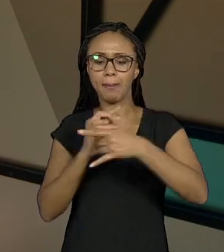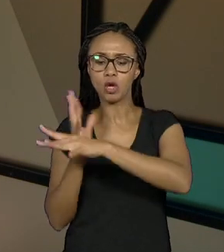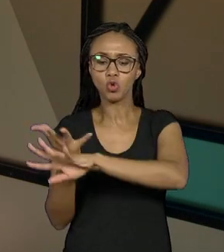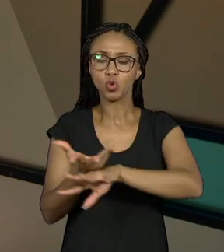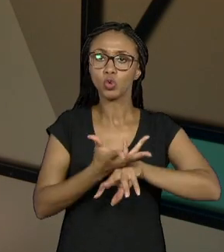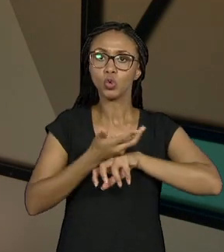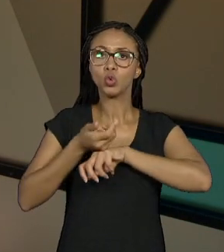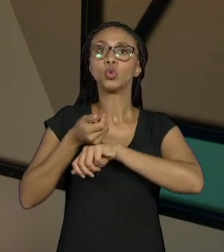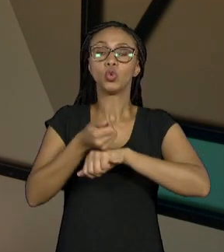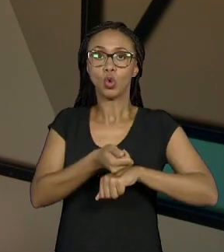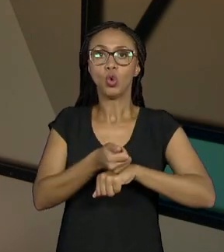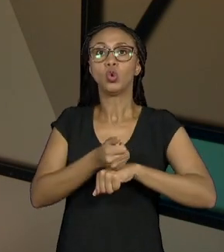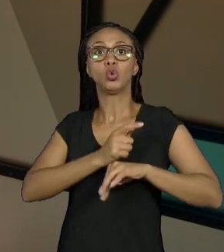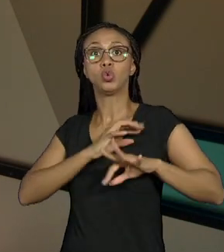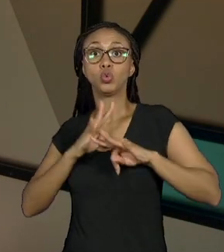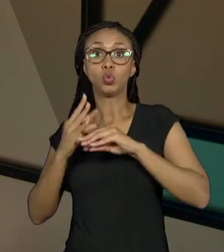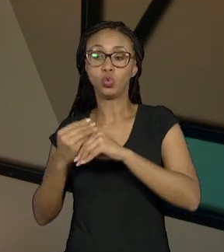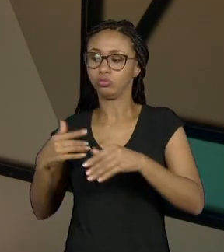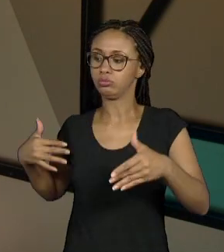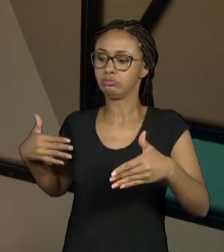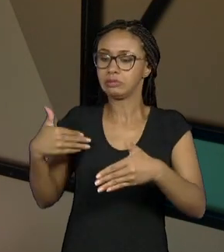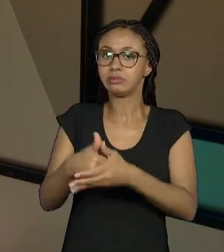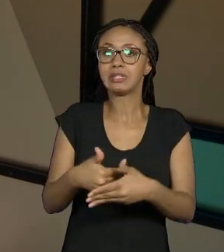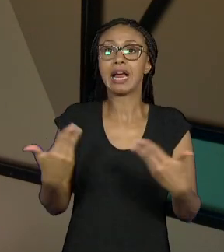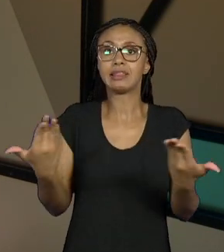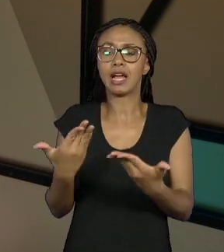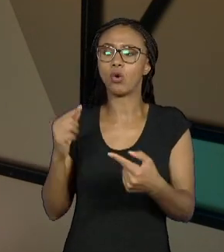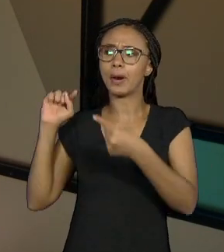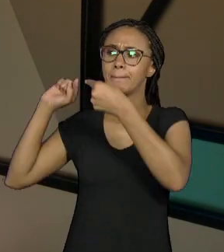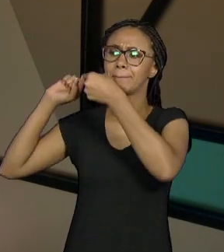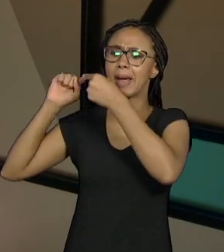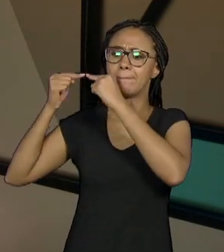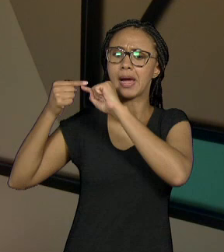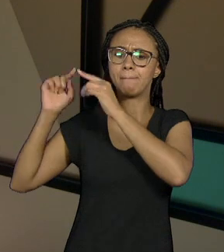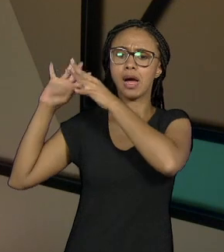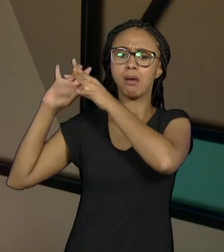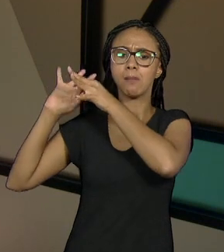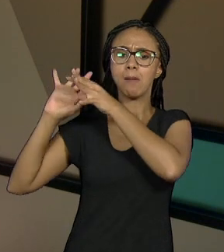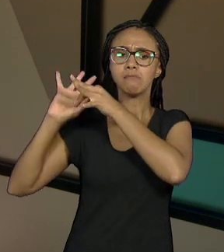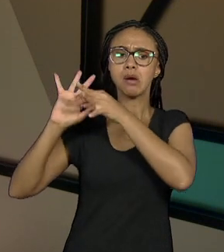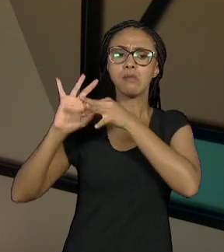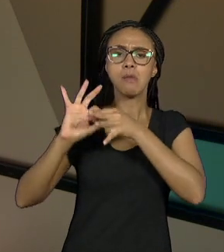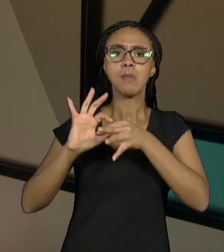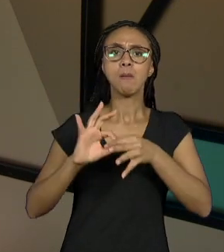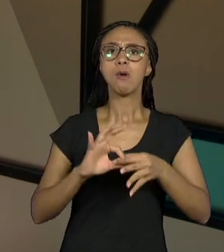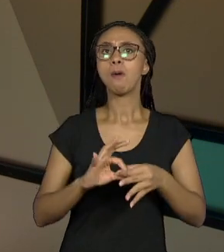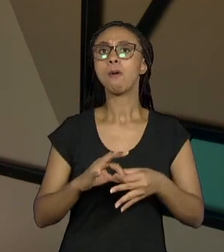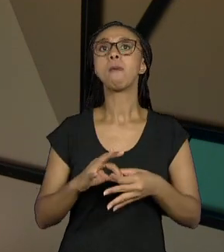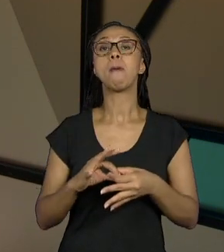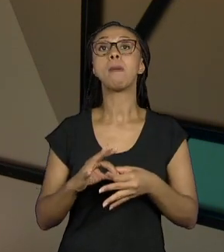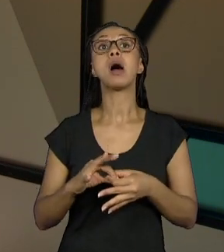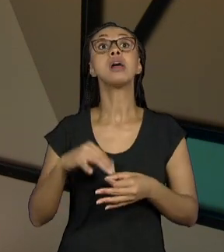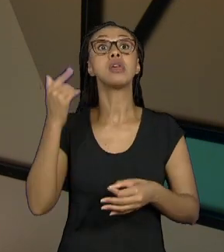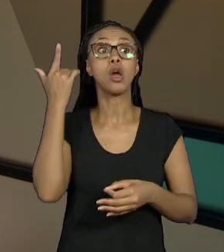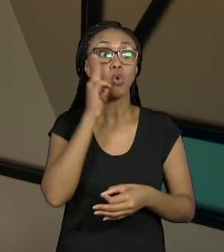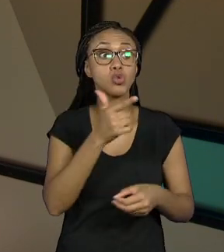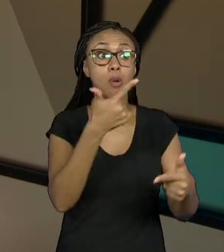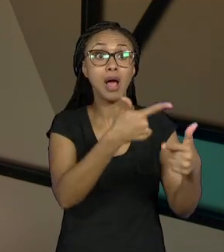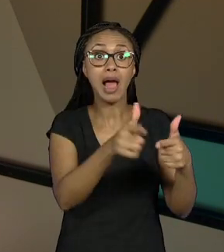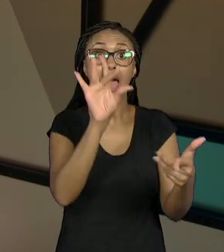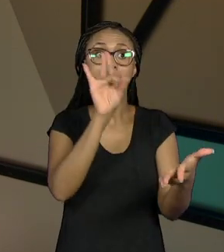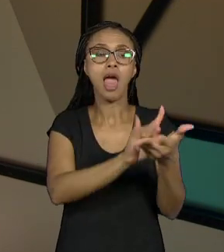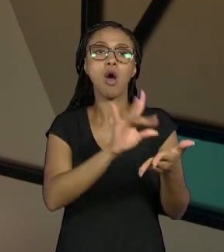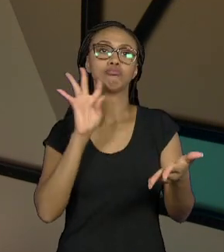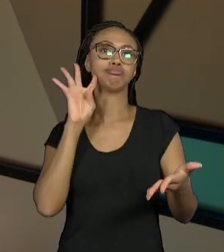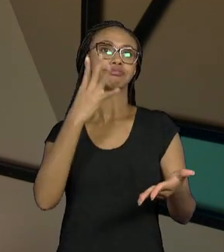até aquele momento do curso e as combine, as some, as confronte de maneira a resolver um problema real. E é esse